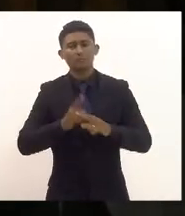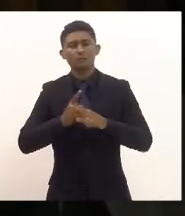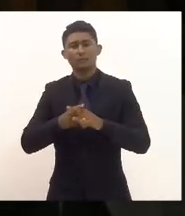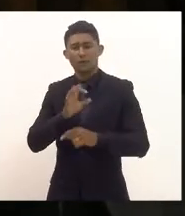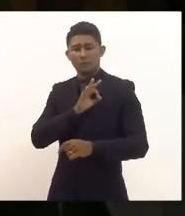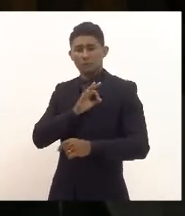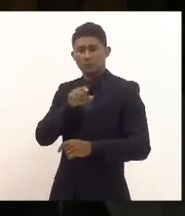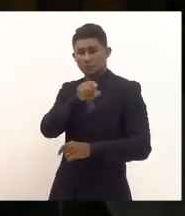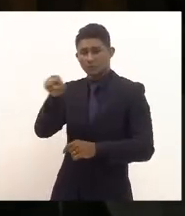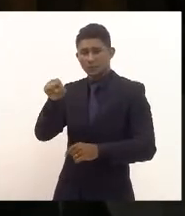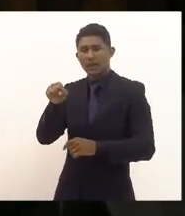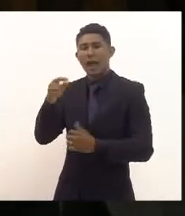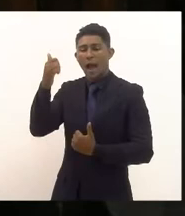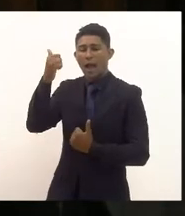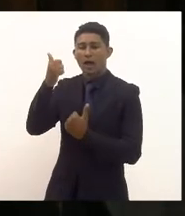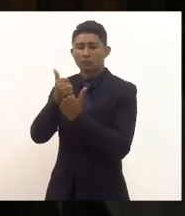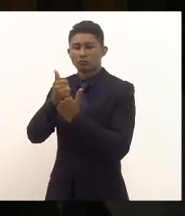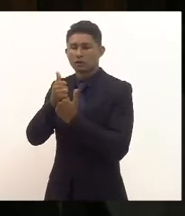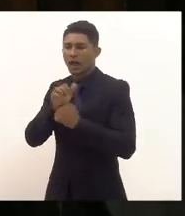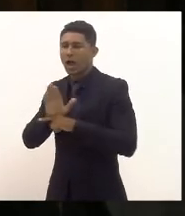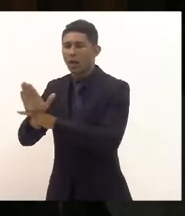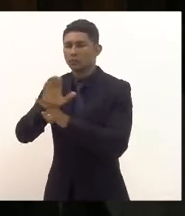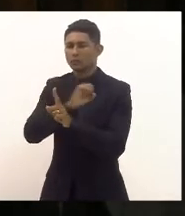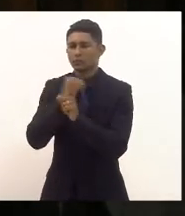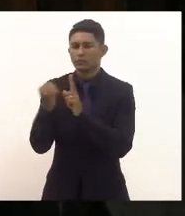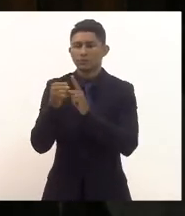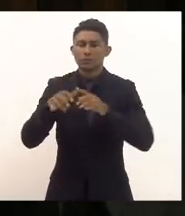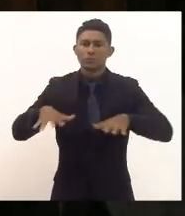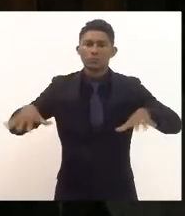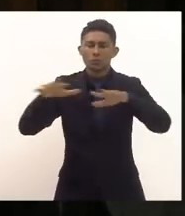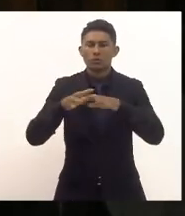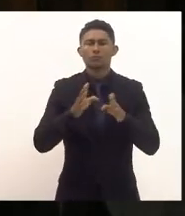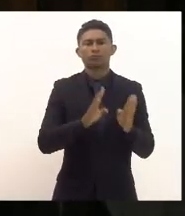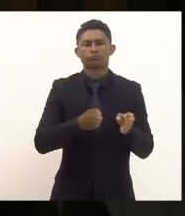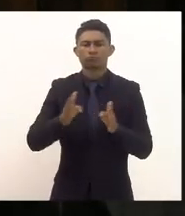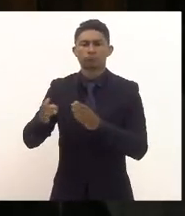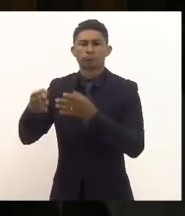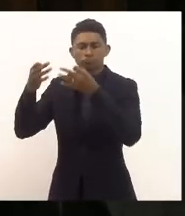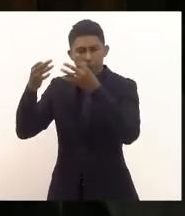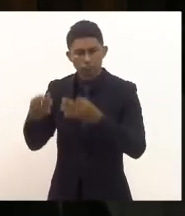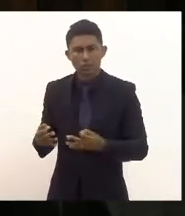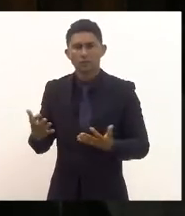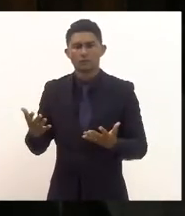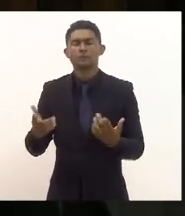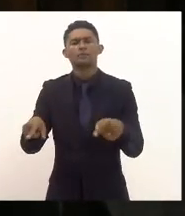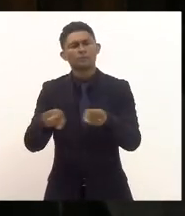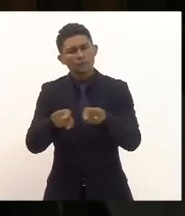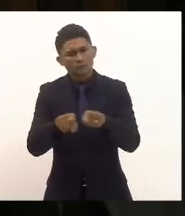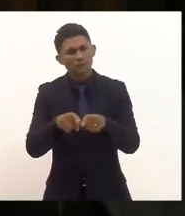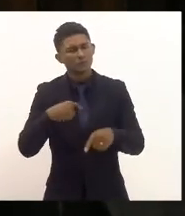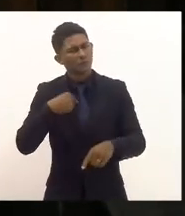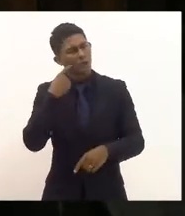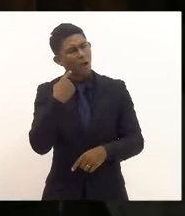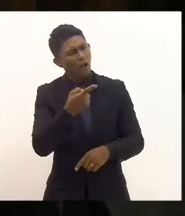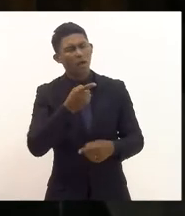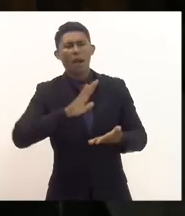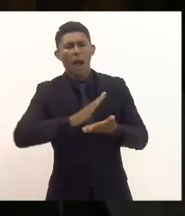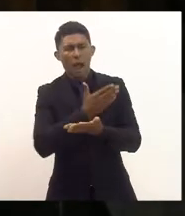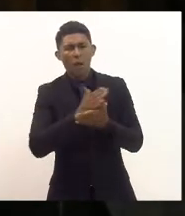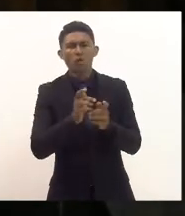e a ordem Oi e a gente vem assistindo também absurdo Absurdos por parte de alguns